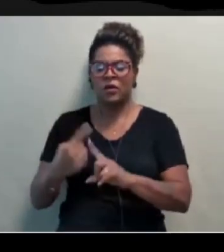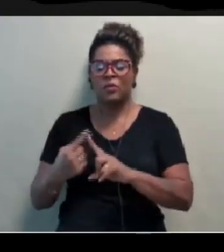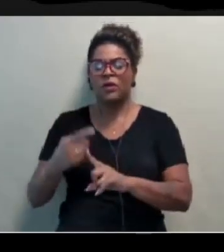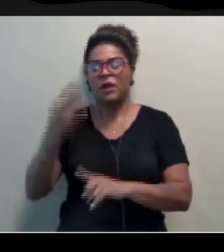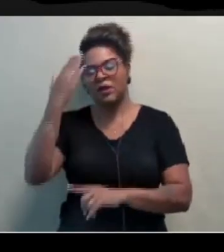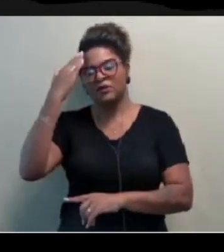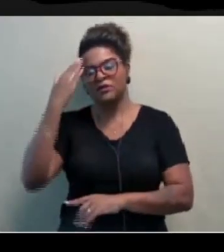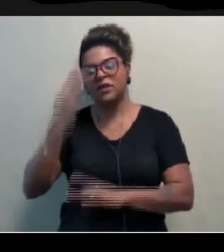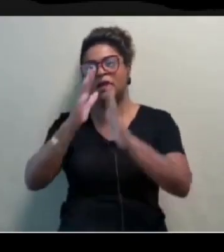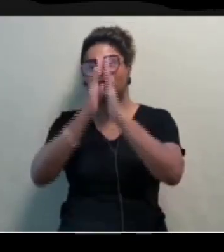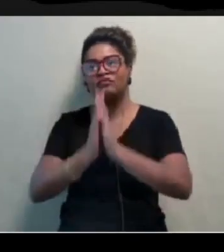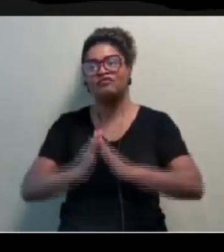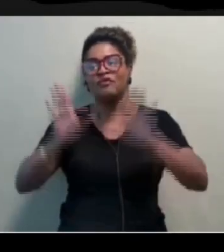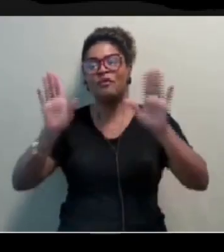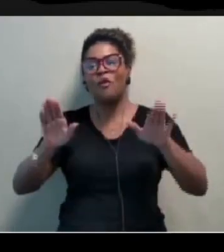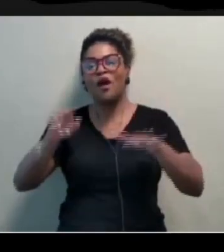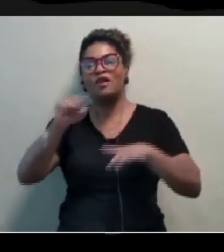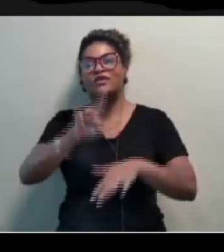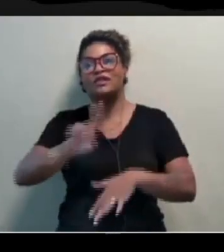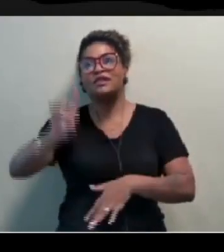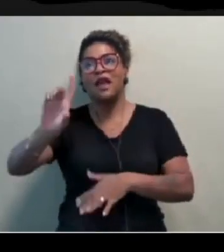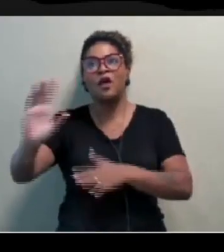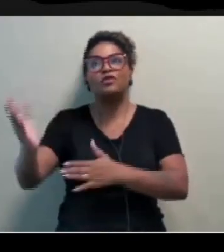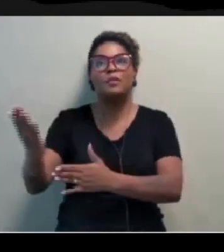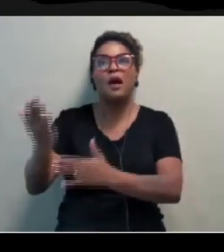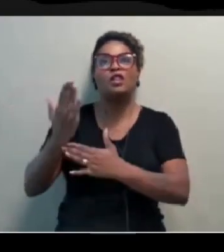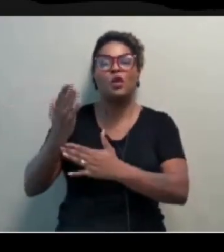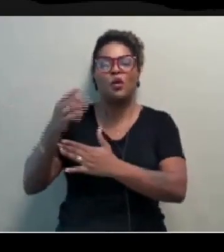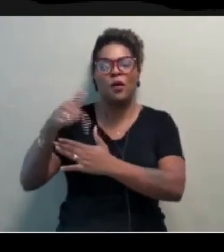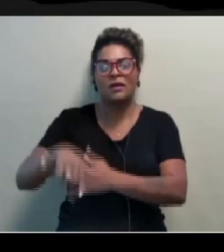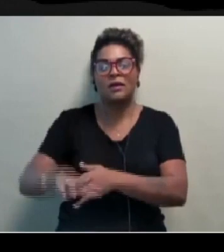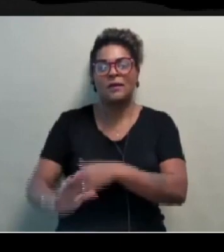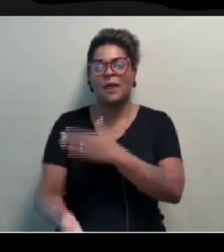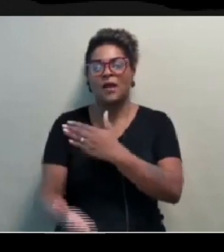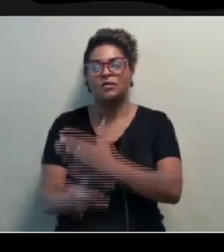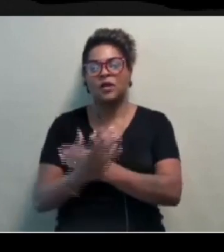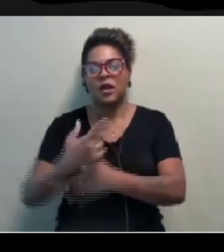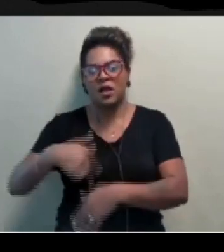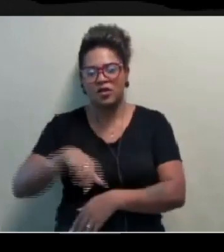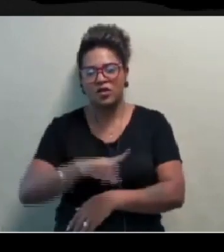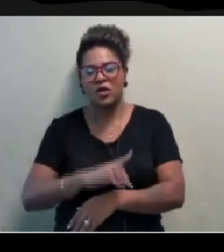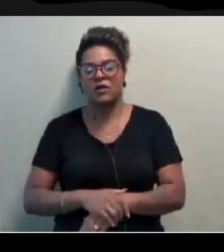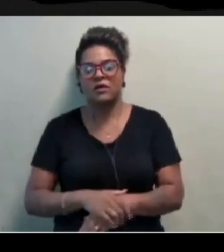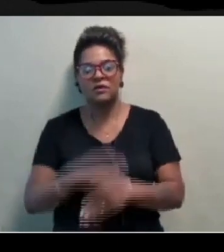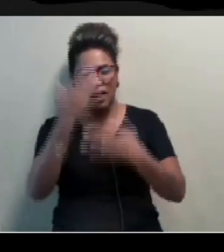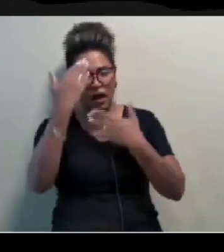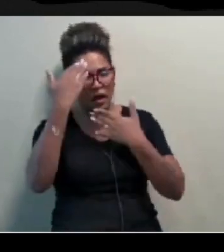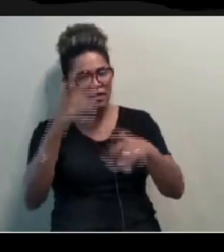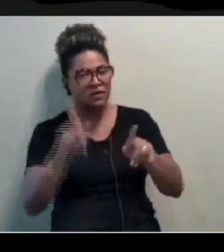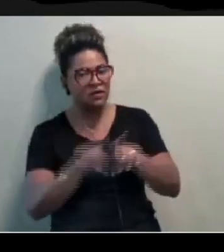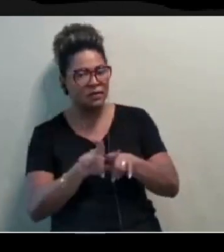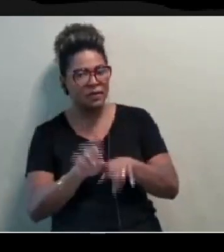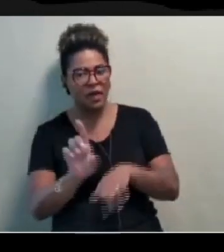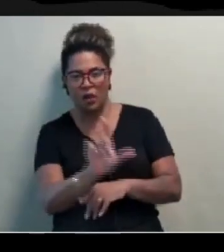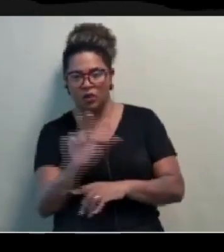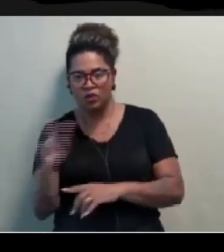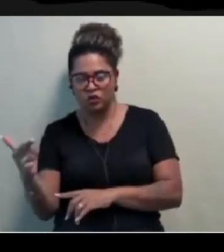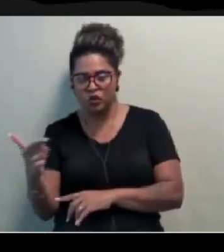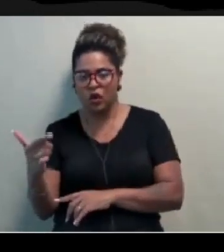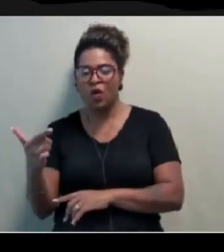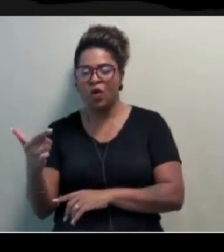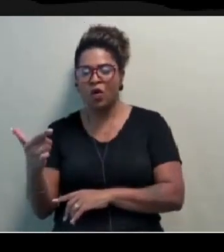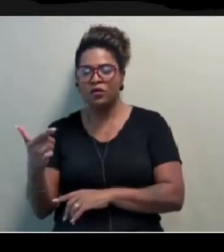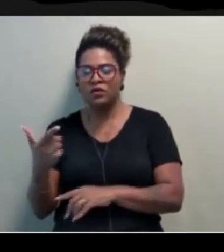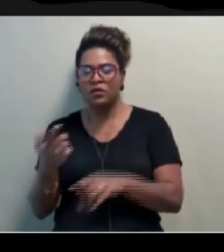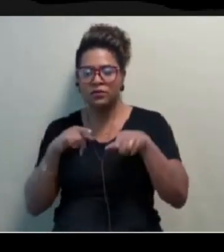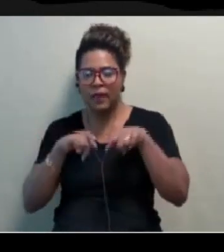pelo Senhor para estar nos ajudando nesse sistema suplementar. Agradecer também aos outros companheiros que contribuíram aí com a nossa